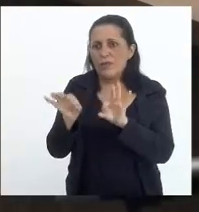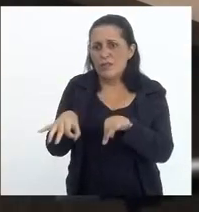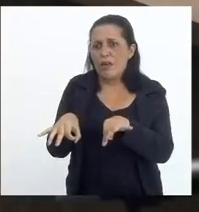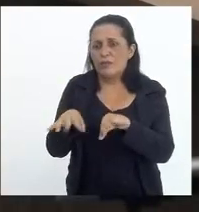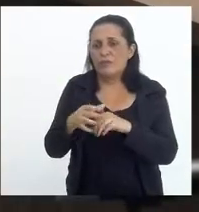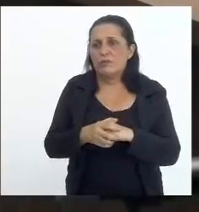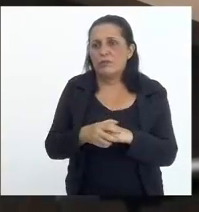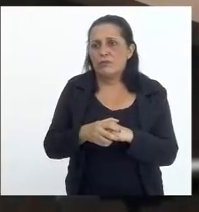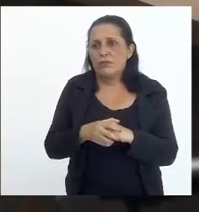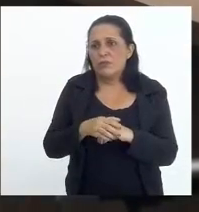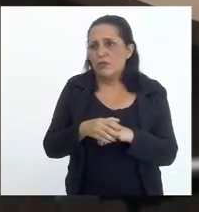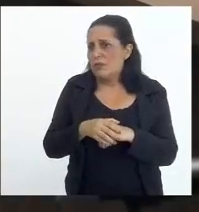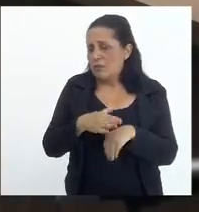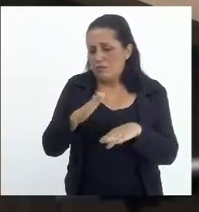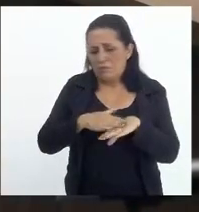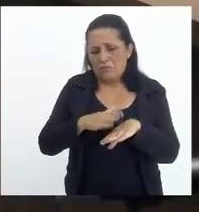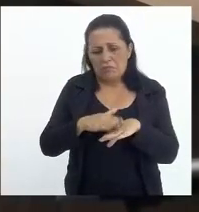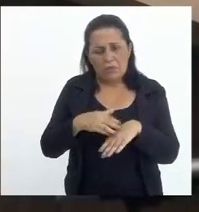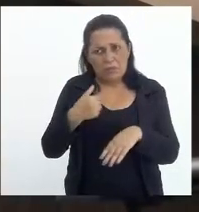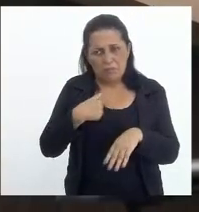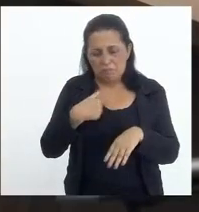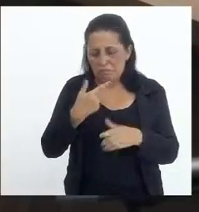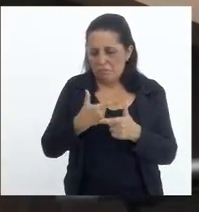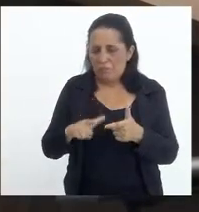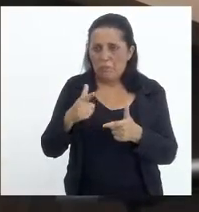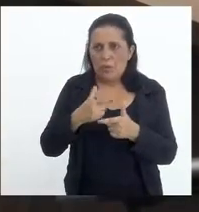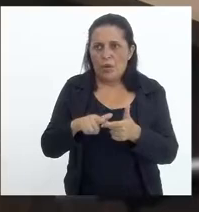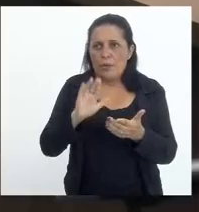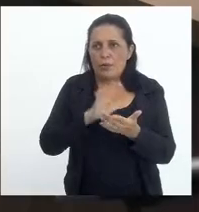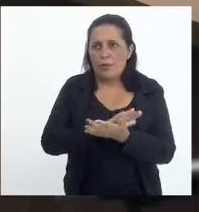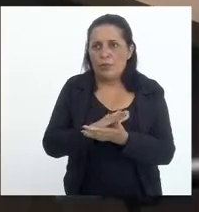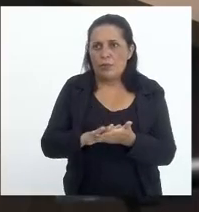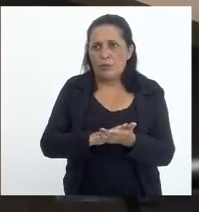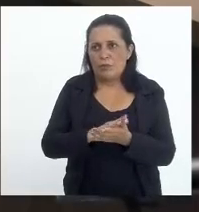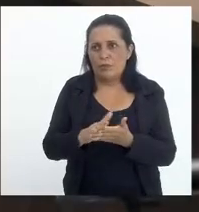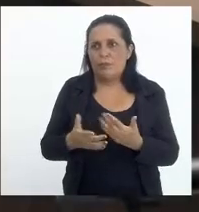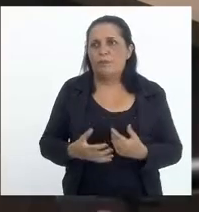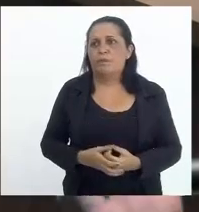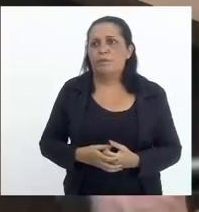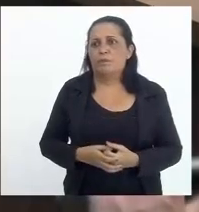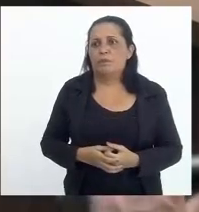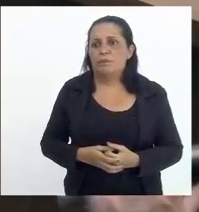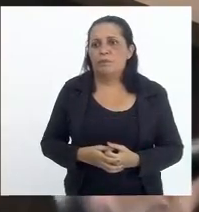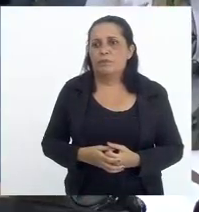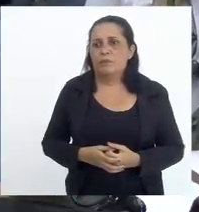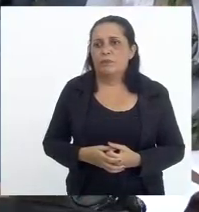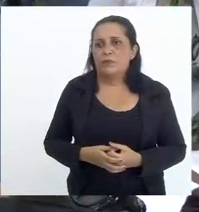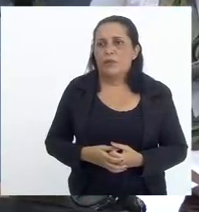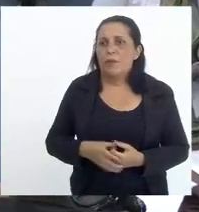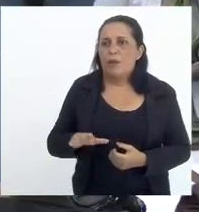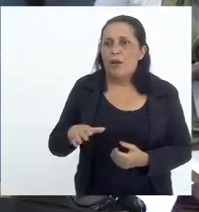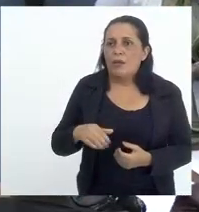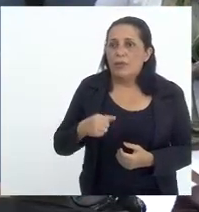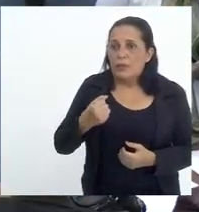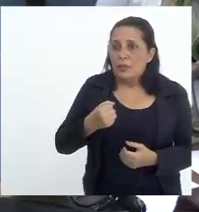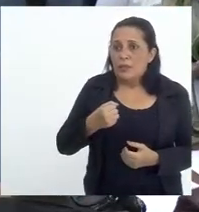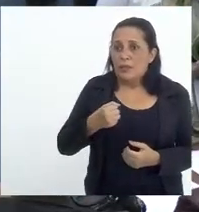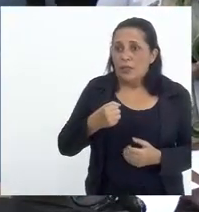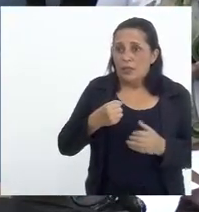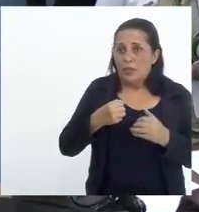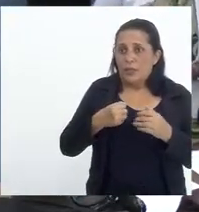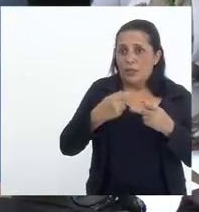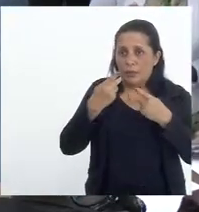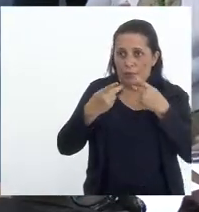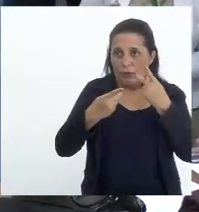não desviou a função. Da minha parte, não há problema, mas o relator é o deputado Márcio Pacheco. Senhor presidente, se me permite, eu quero